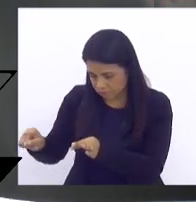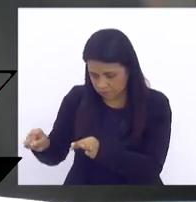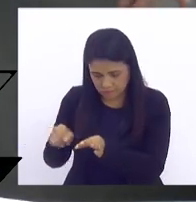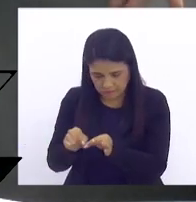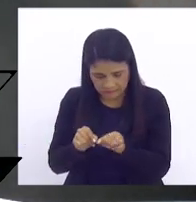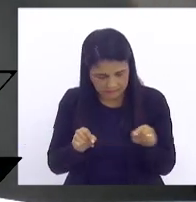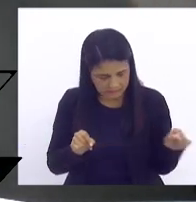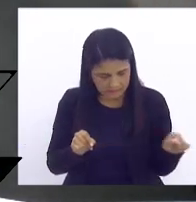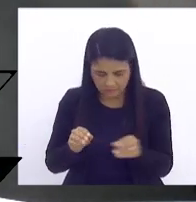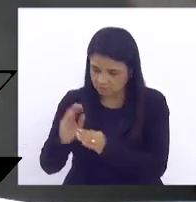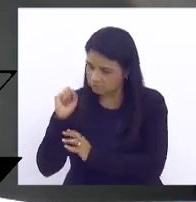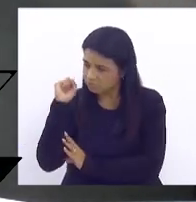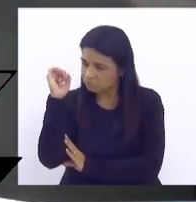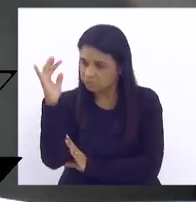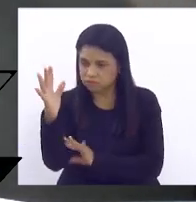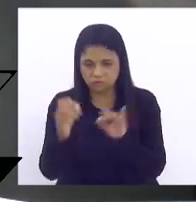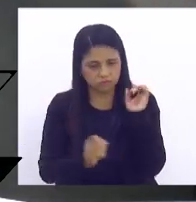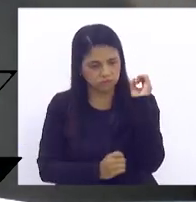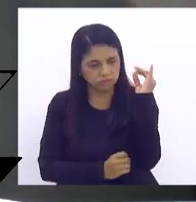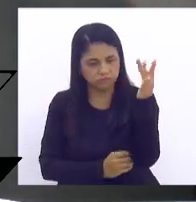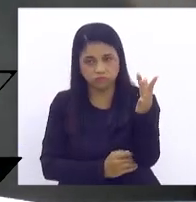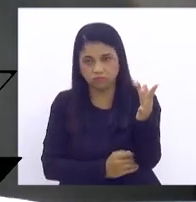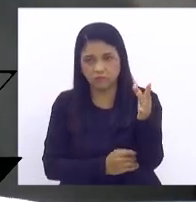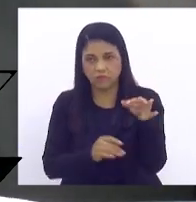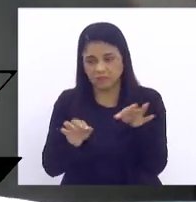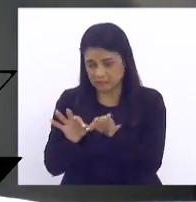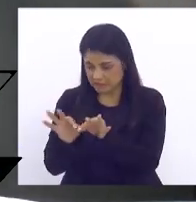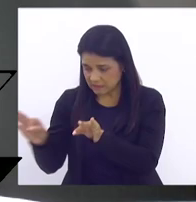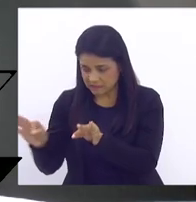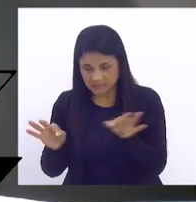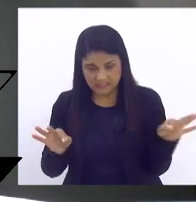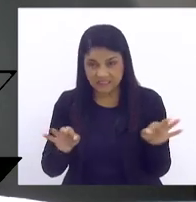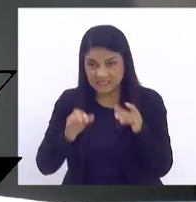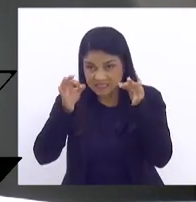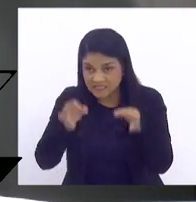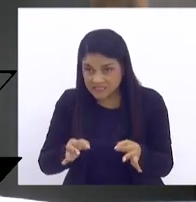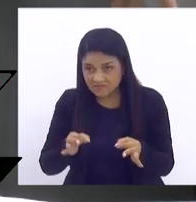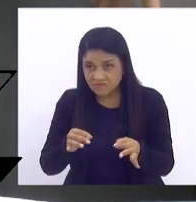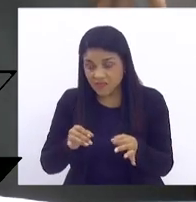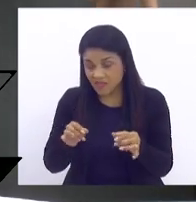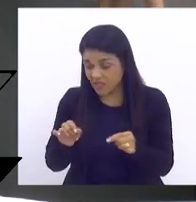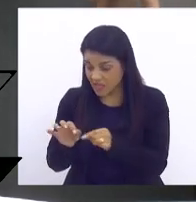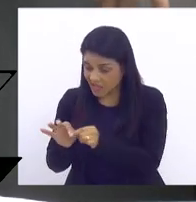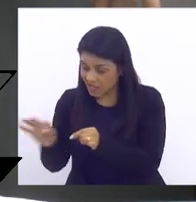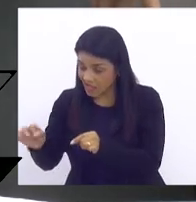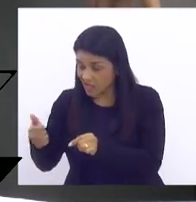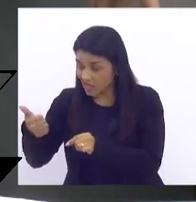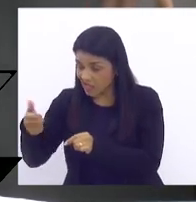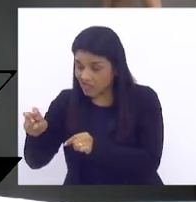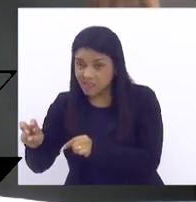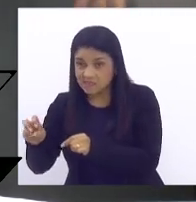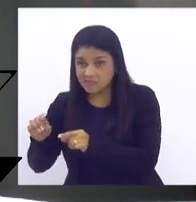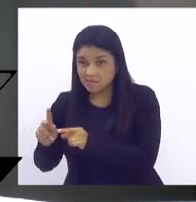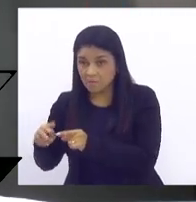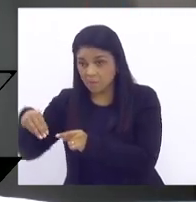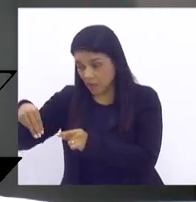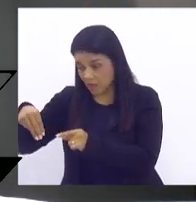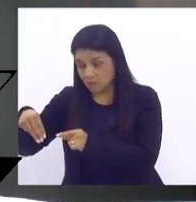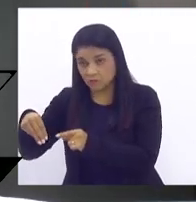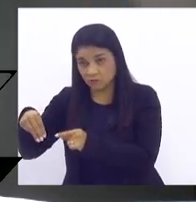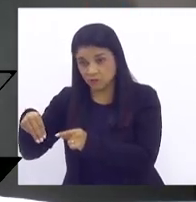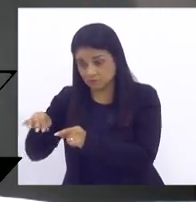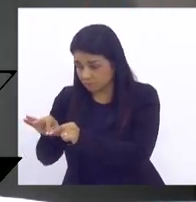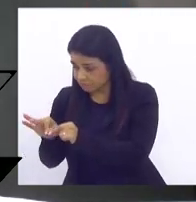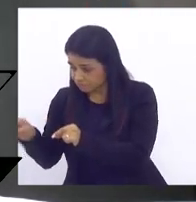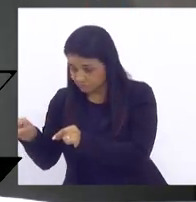definida, a faixa não edificante é o eixo do rio, 15 metros para cada lado. Isso é de um empirismo, não